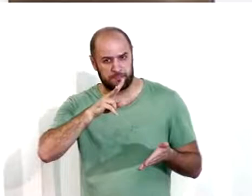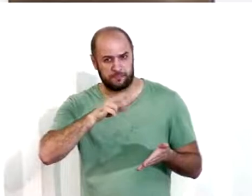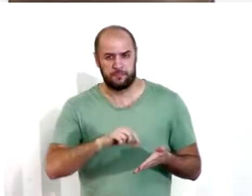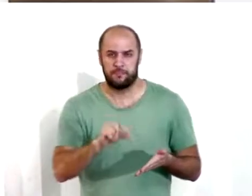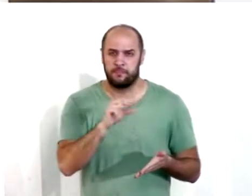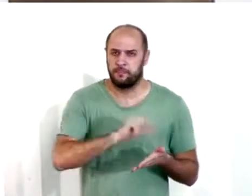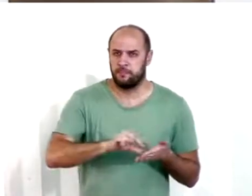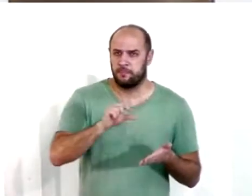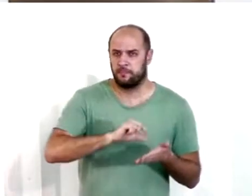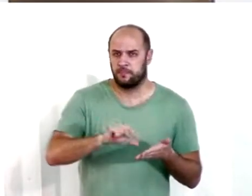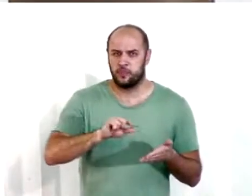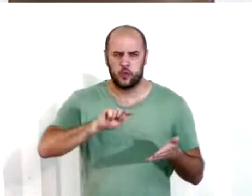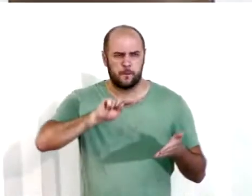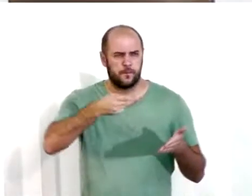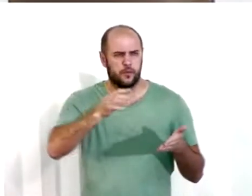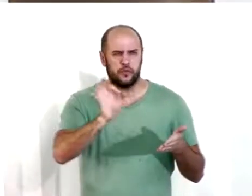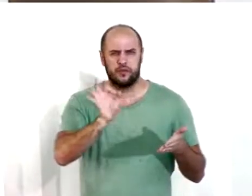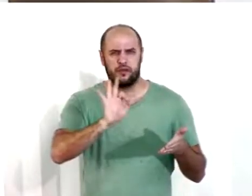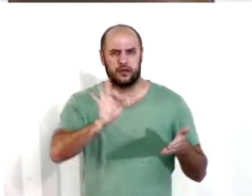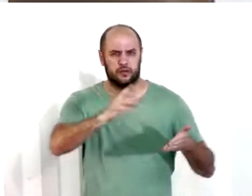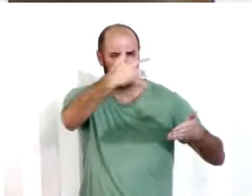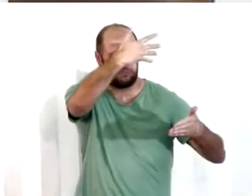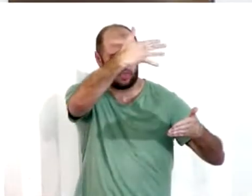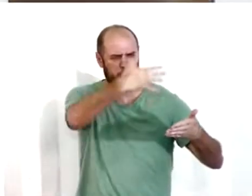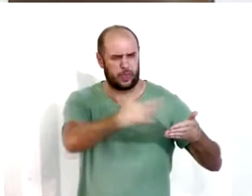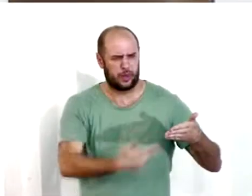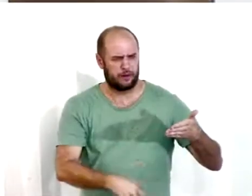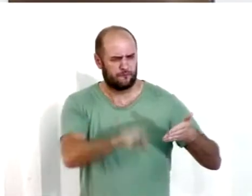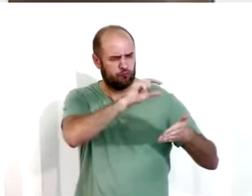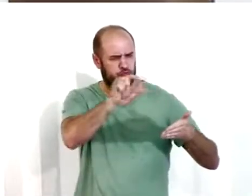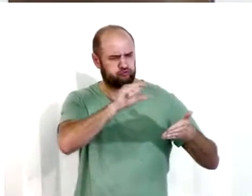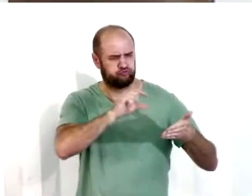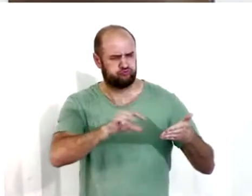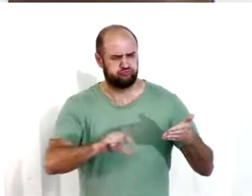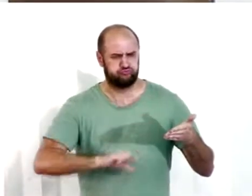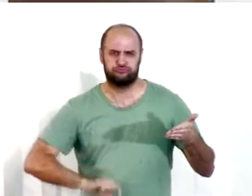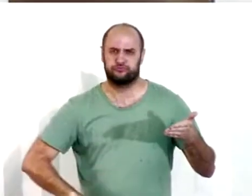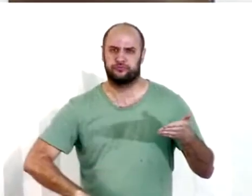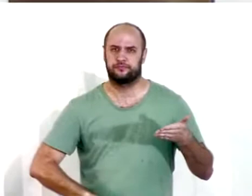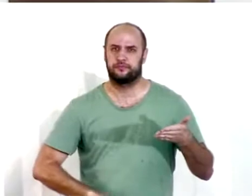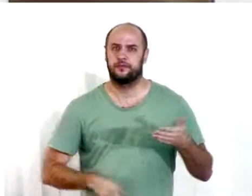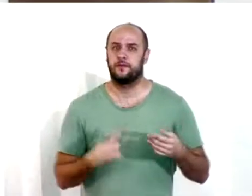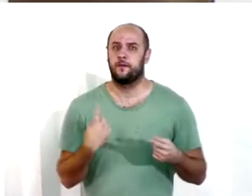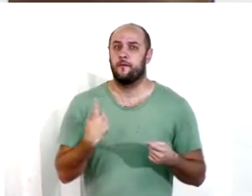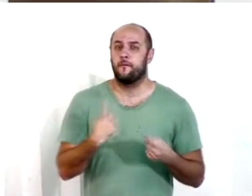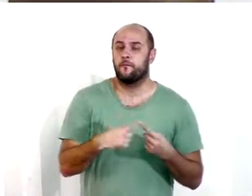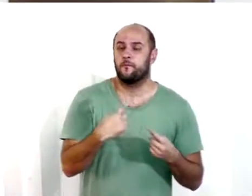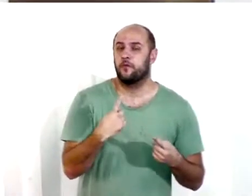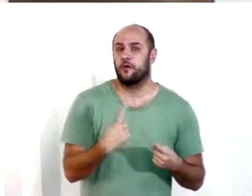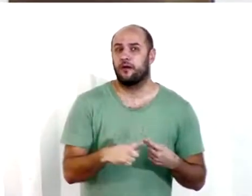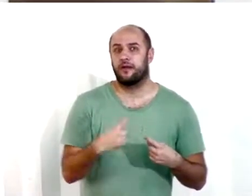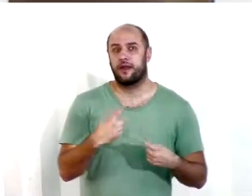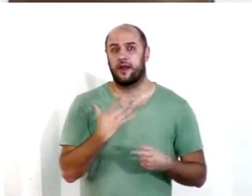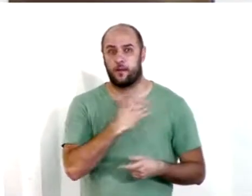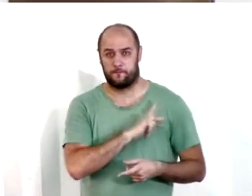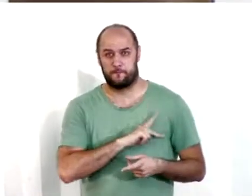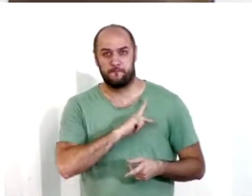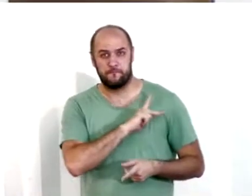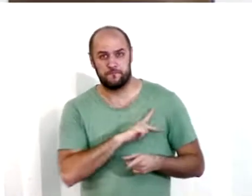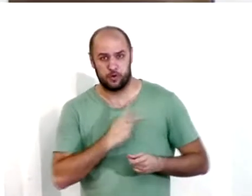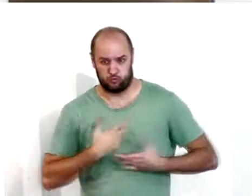lido sem ponto, numa toada só. Isso por quê? Porque Paulo, ele está